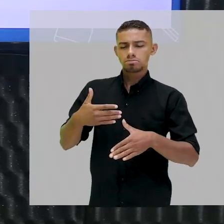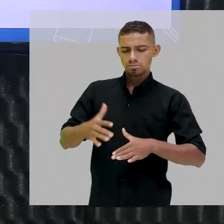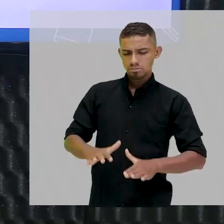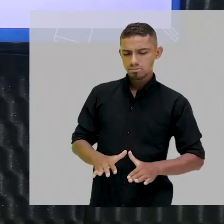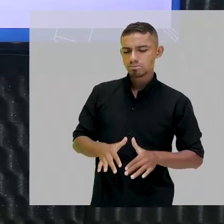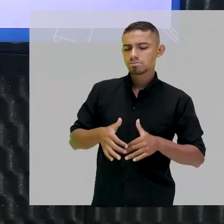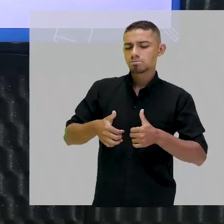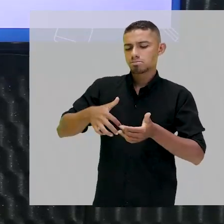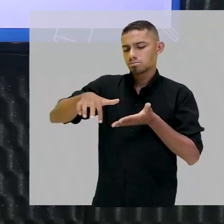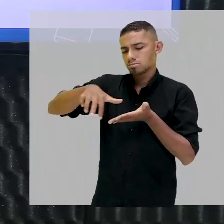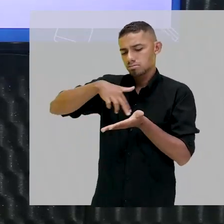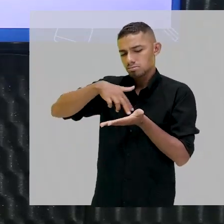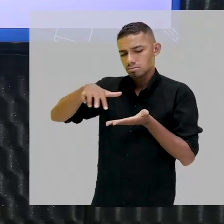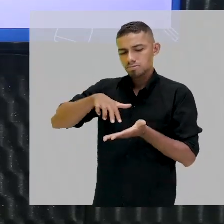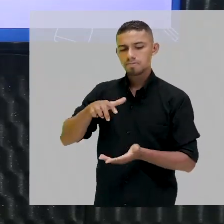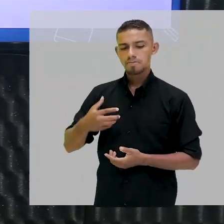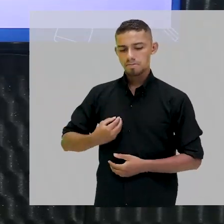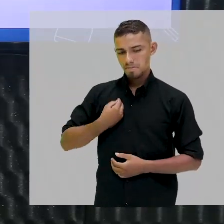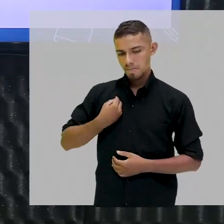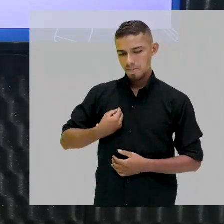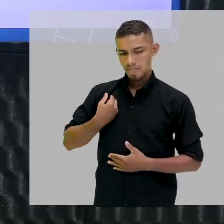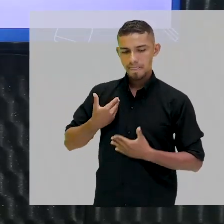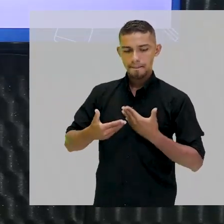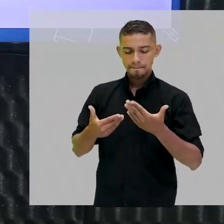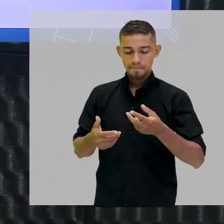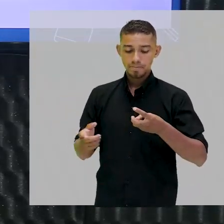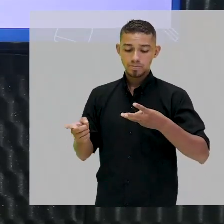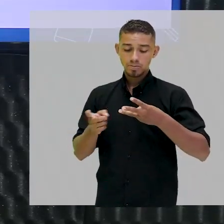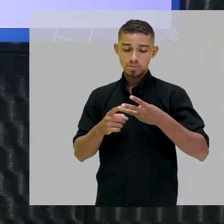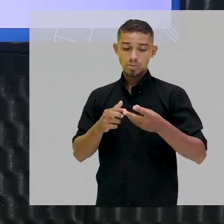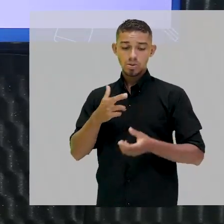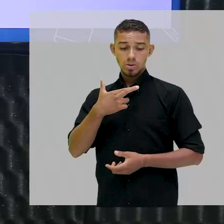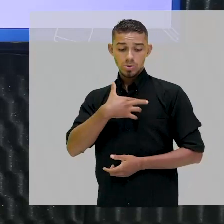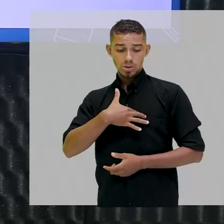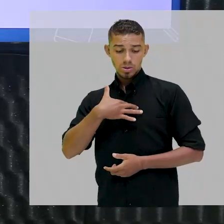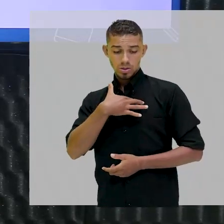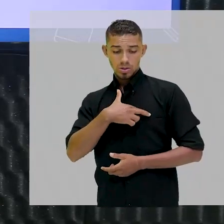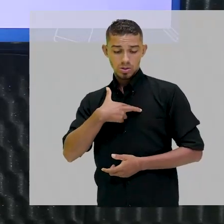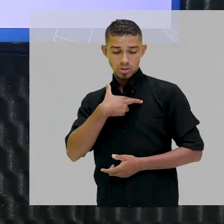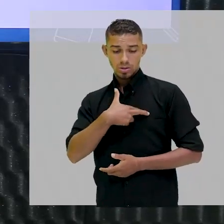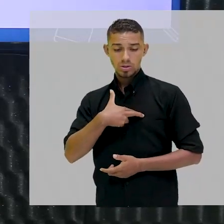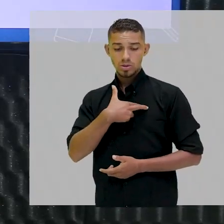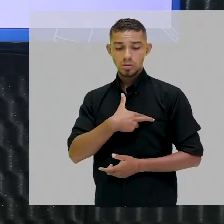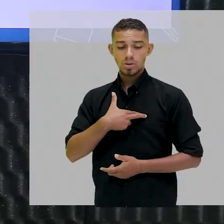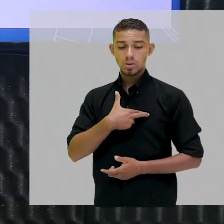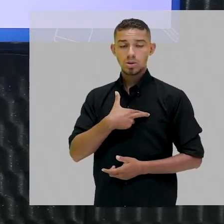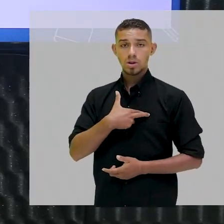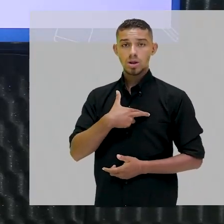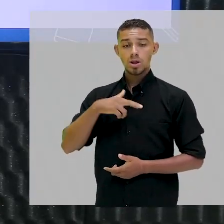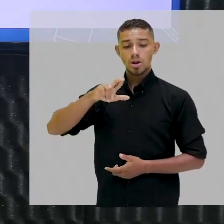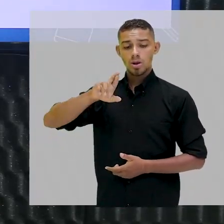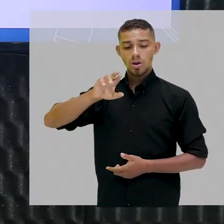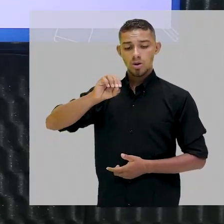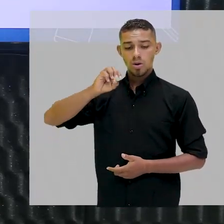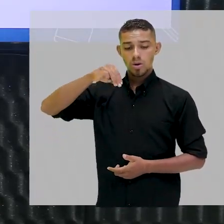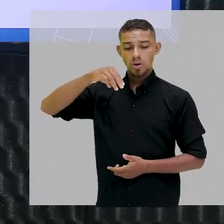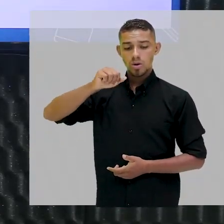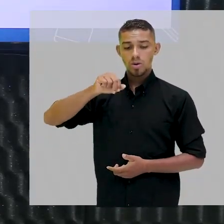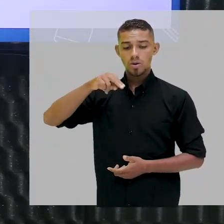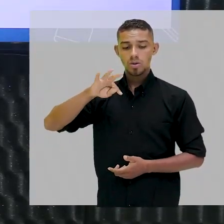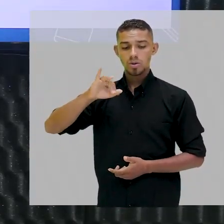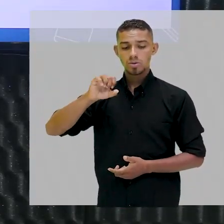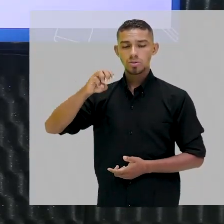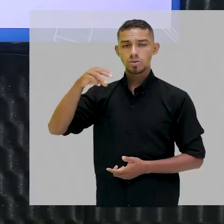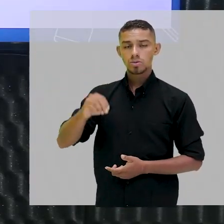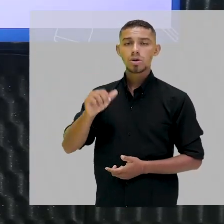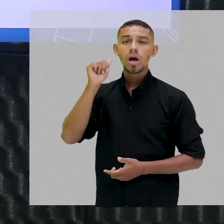da dança de forma mais forte. Aí entra a questão do romantismo, eu até falei da Gisele, que ela foi apaixonada por